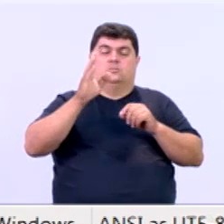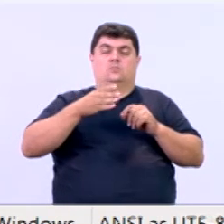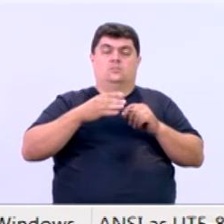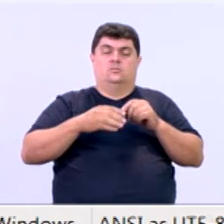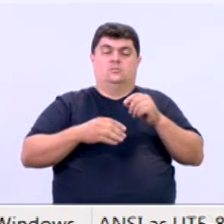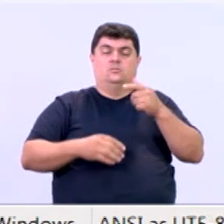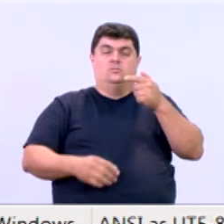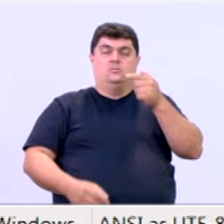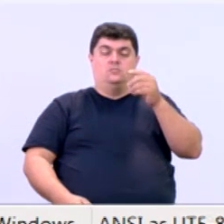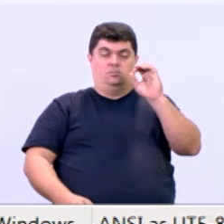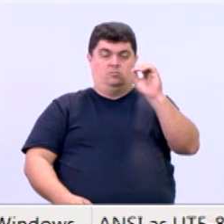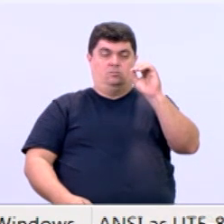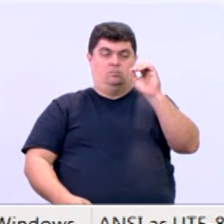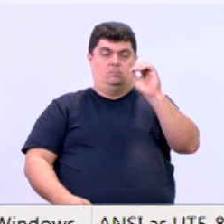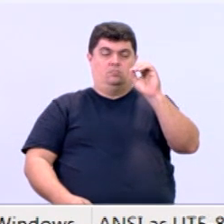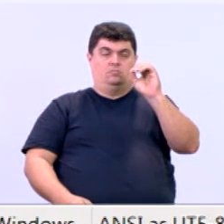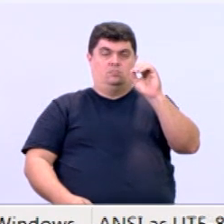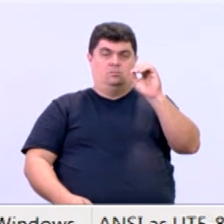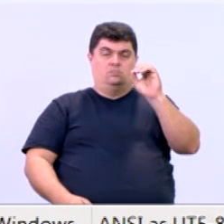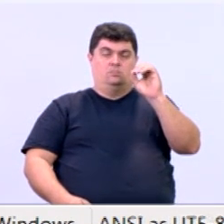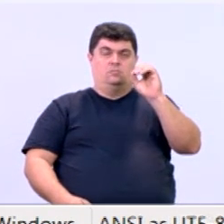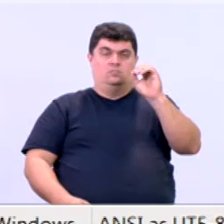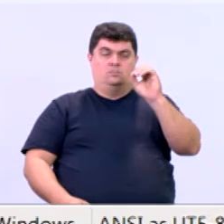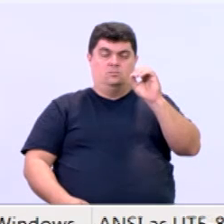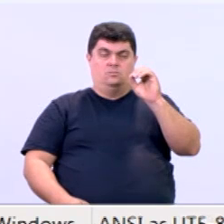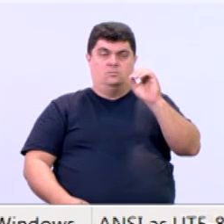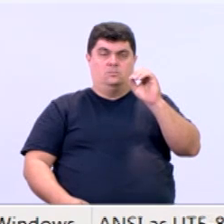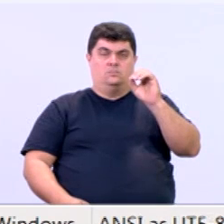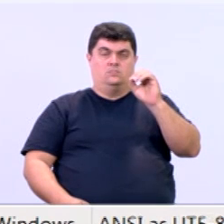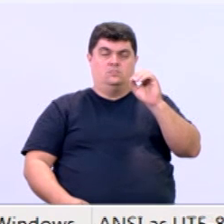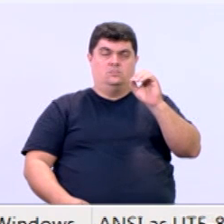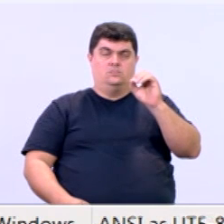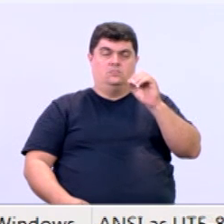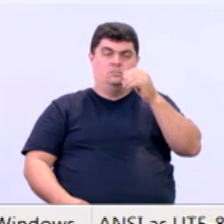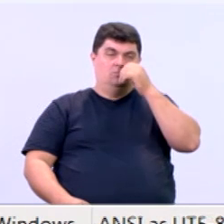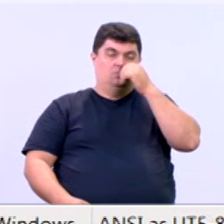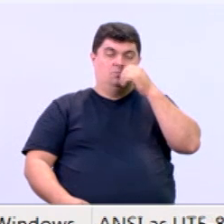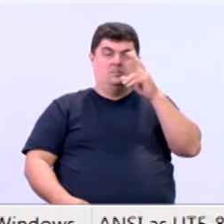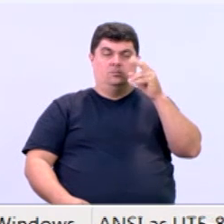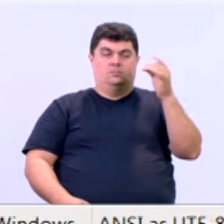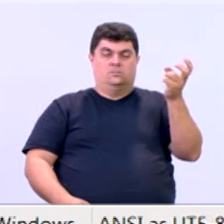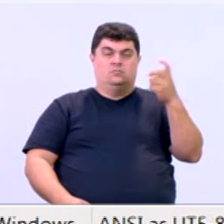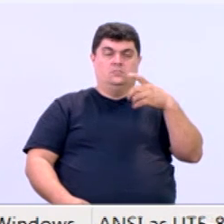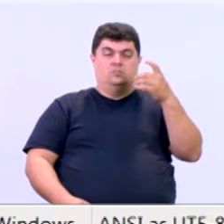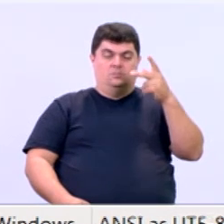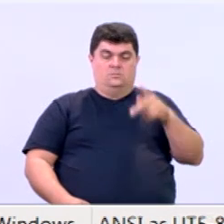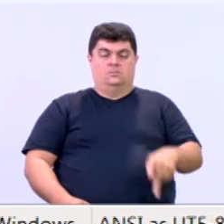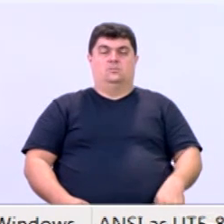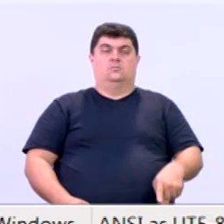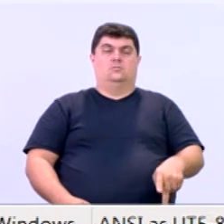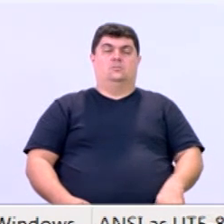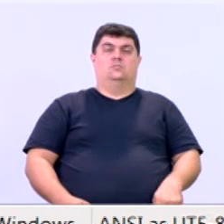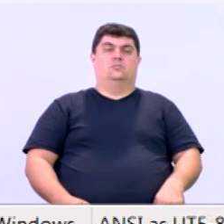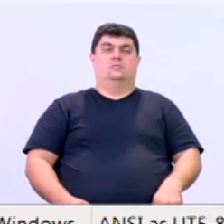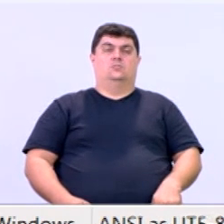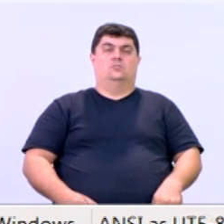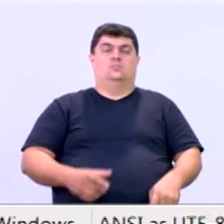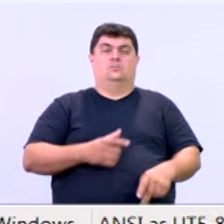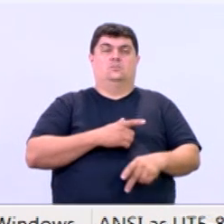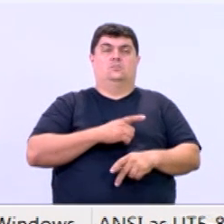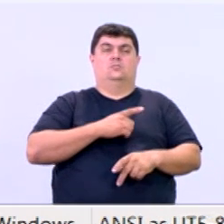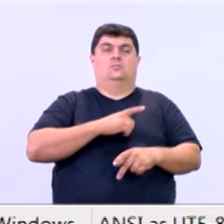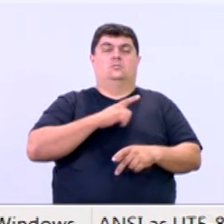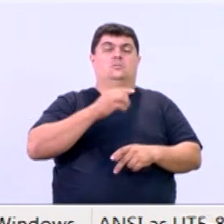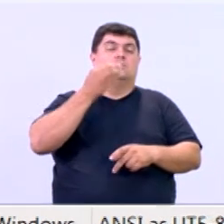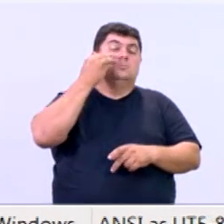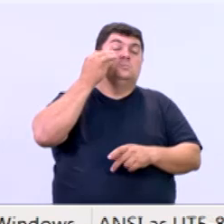posição 0, quer dizer, é verdadeira, isso aqui vai retornar verdadeiro. Eu vou